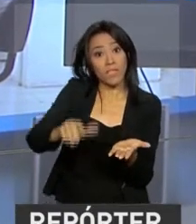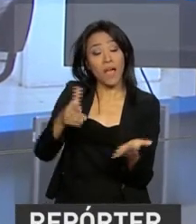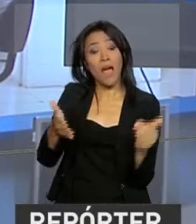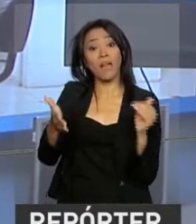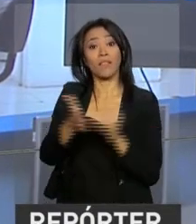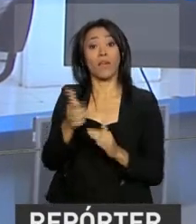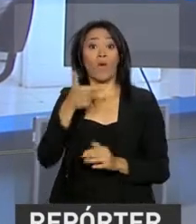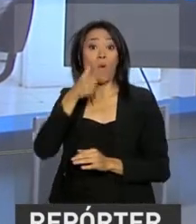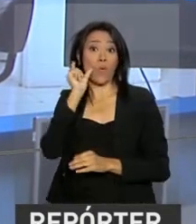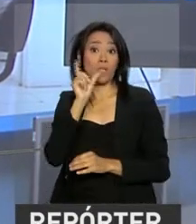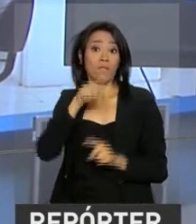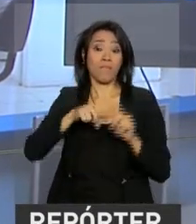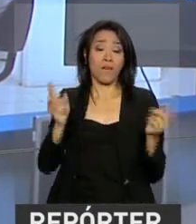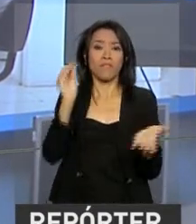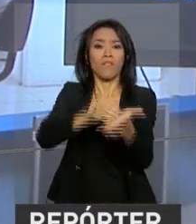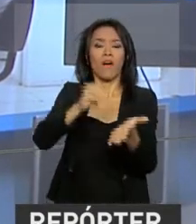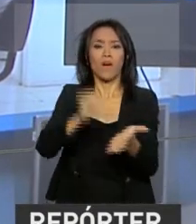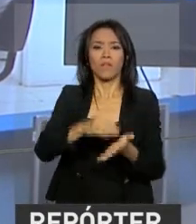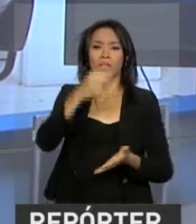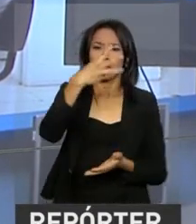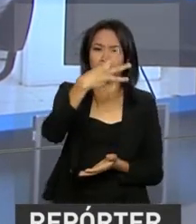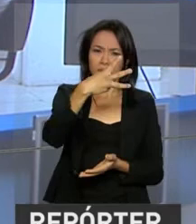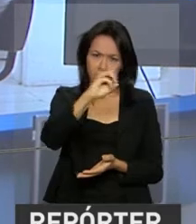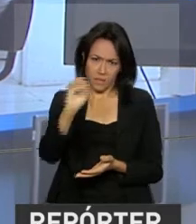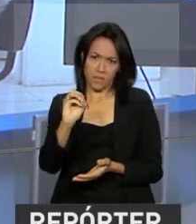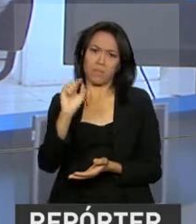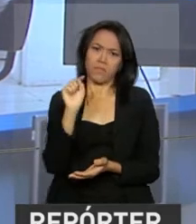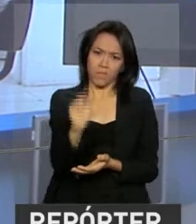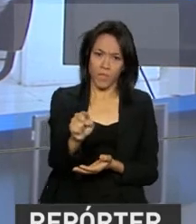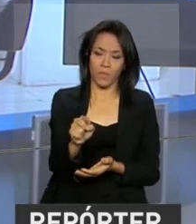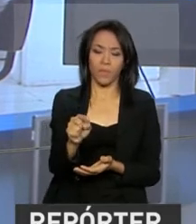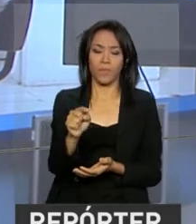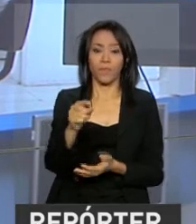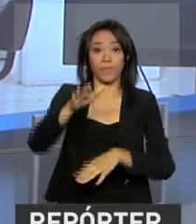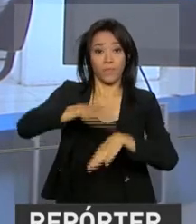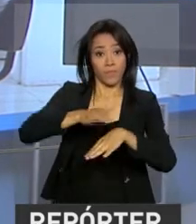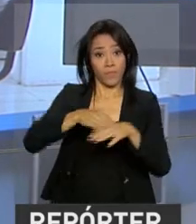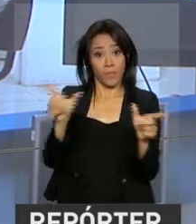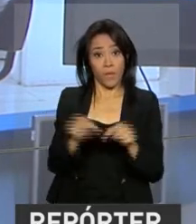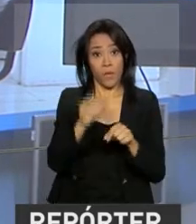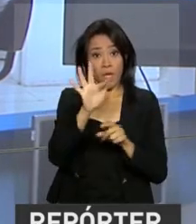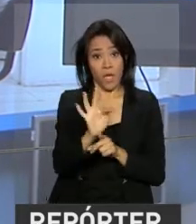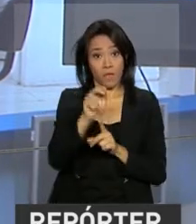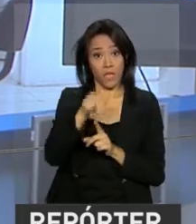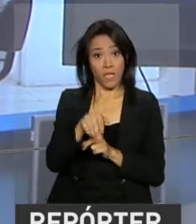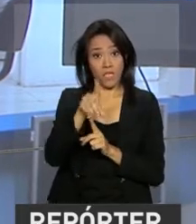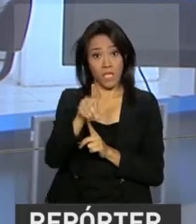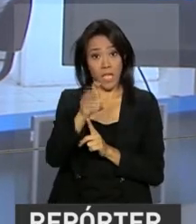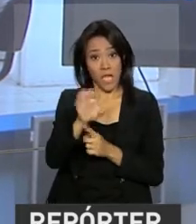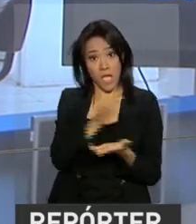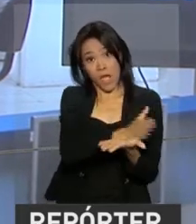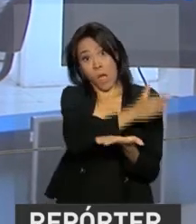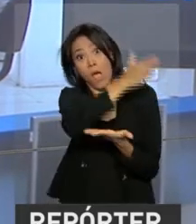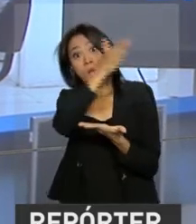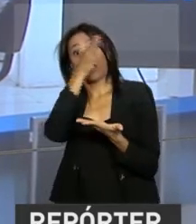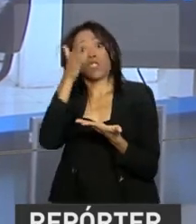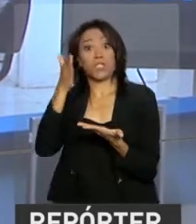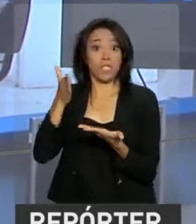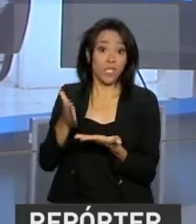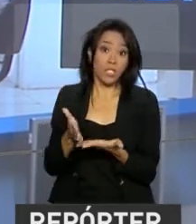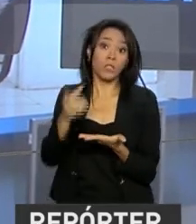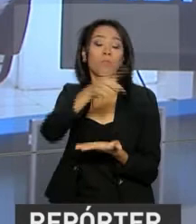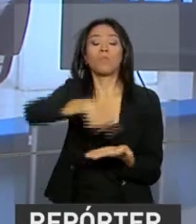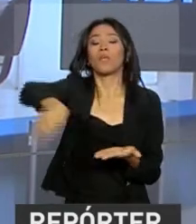ontem, mas ainda faltaria cerca de 300 mil renovações. Segundo o FNDE, o prazo foi estendido para que